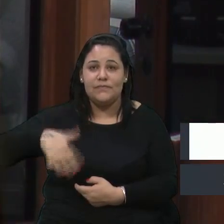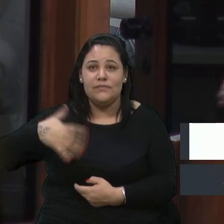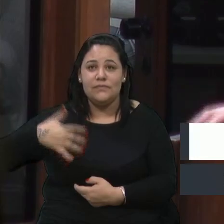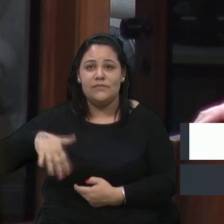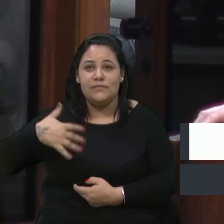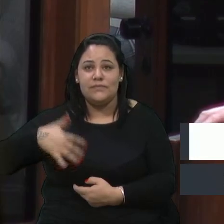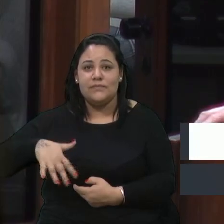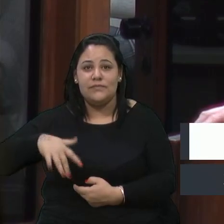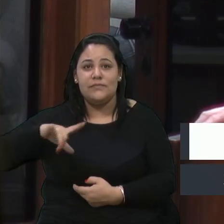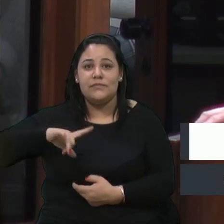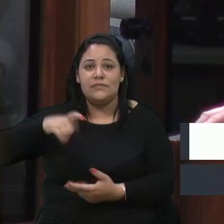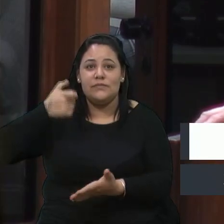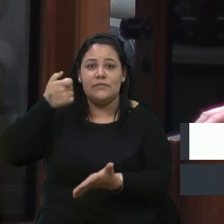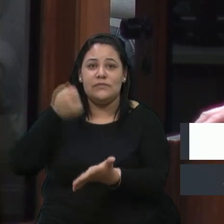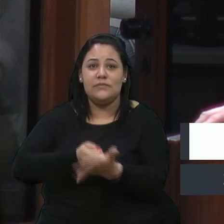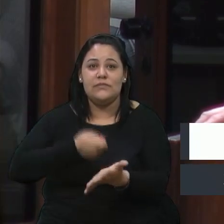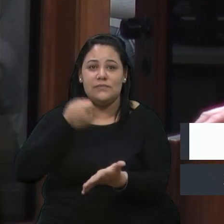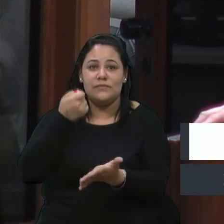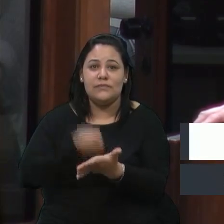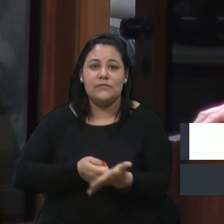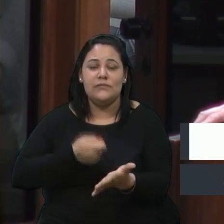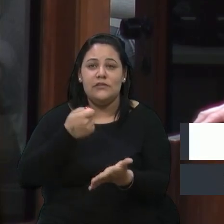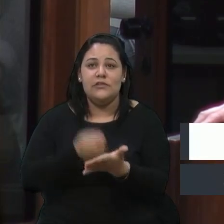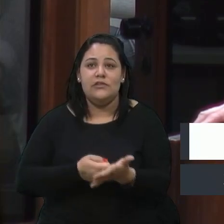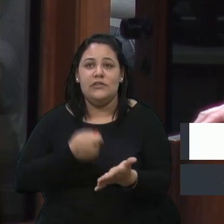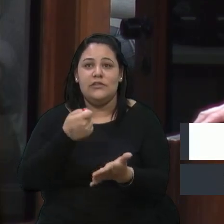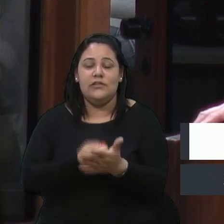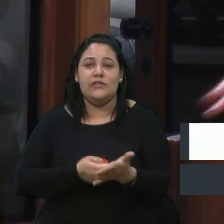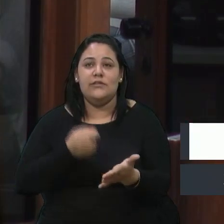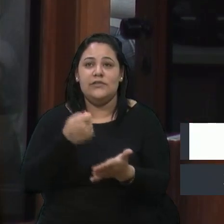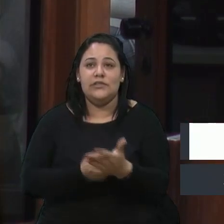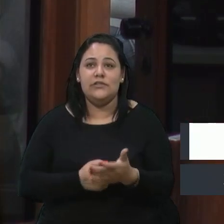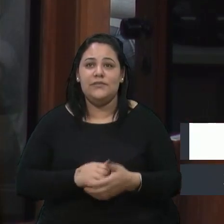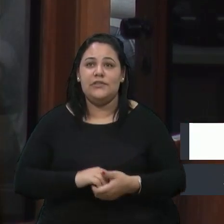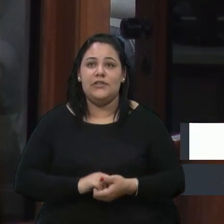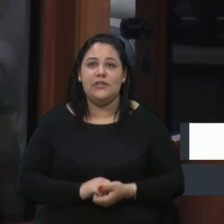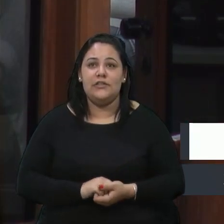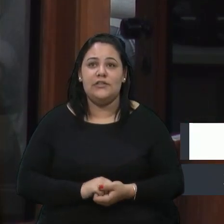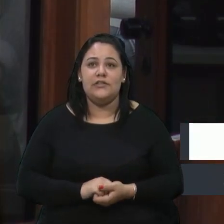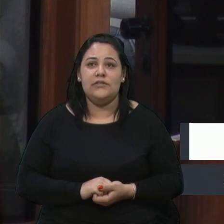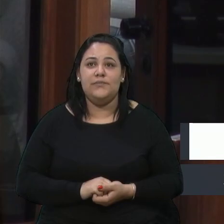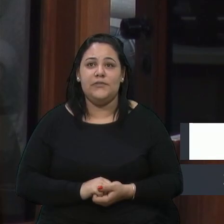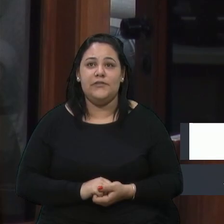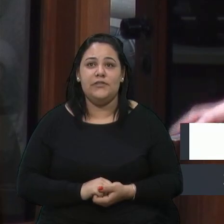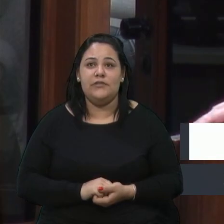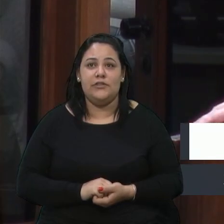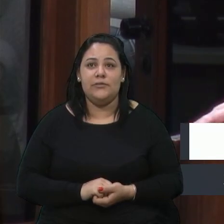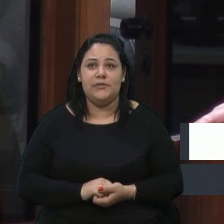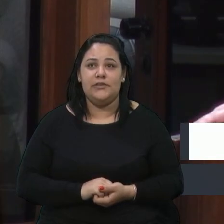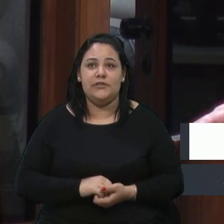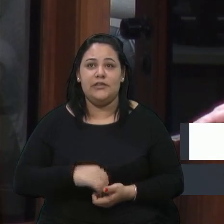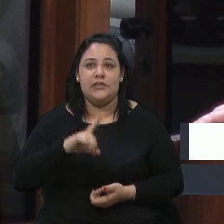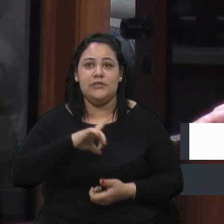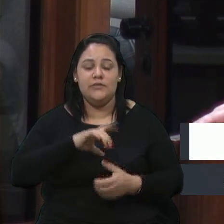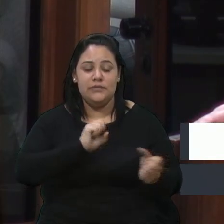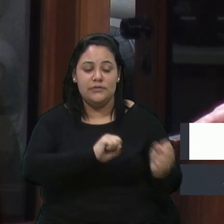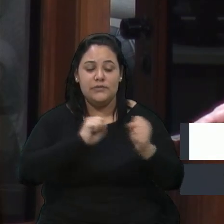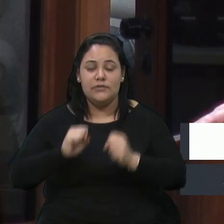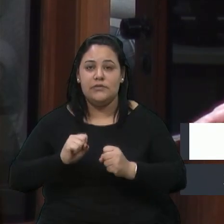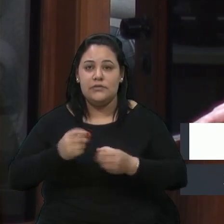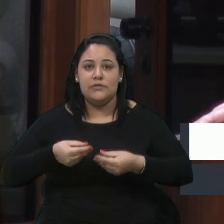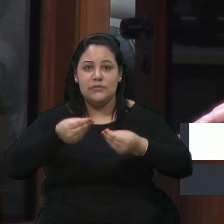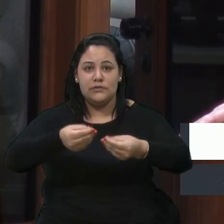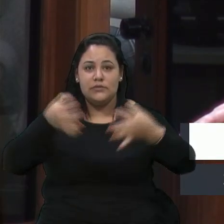E há uma luta constante, podermos dar um valor justo à população